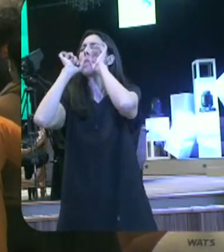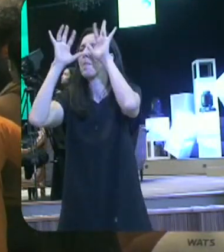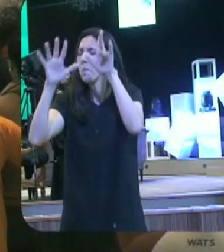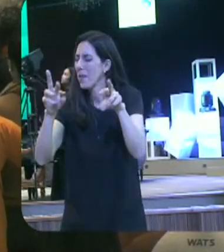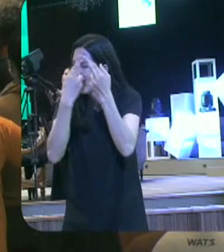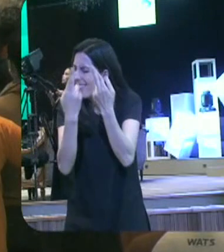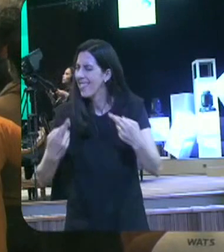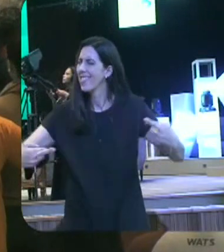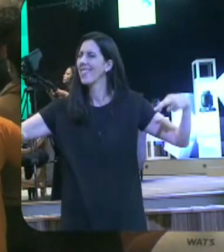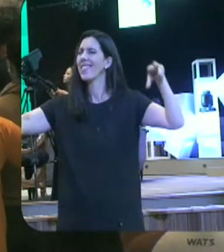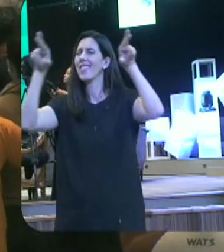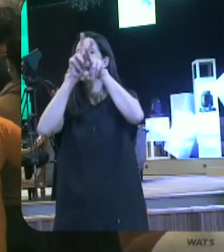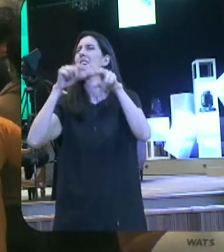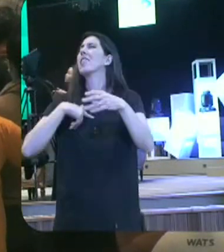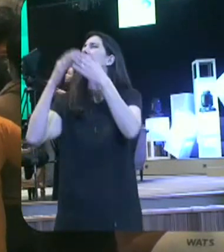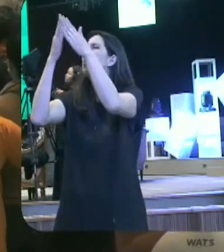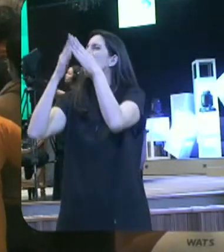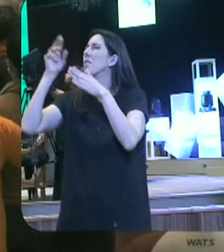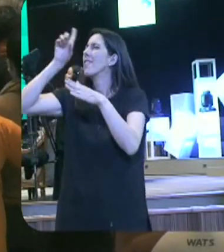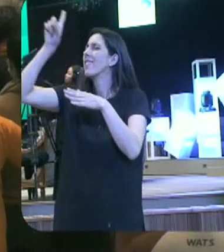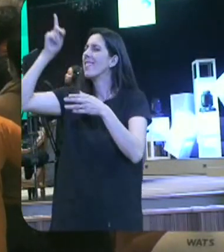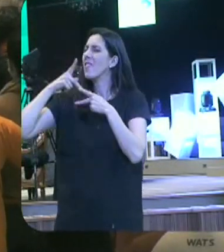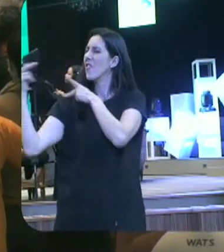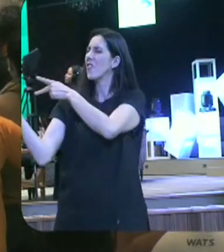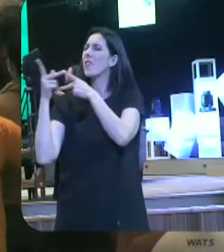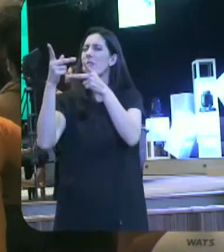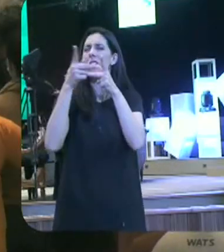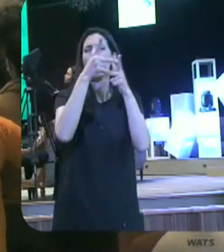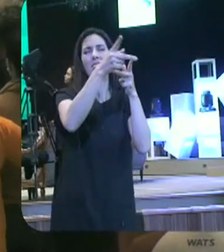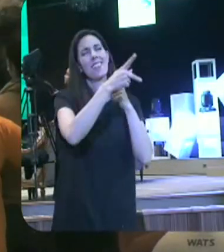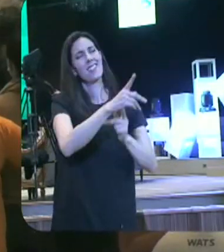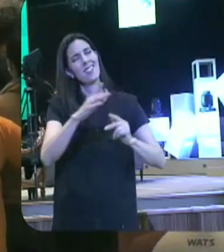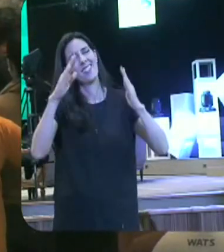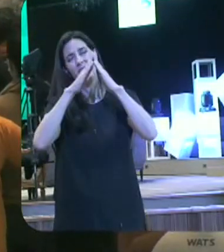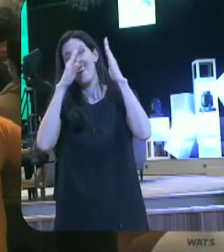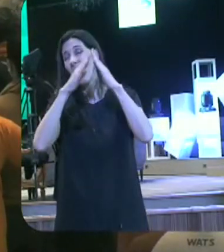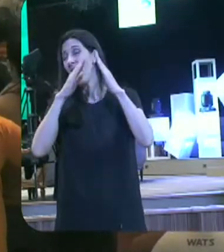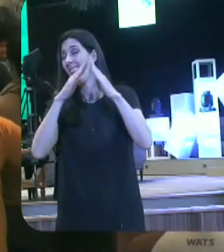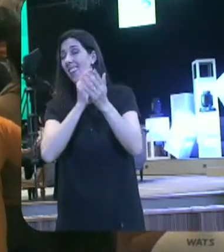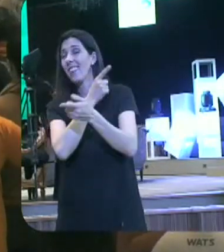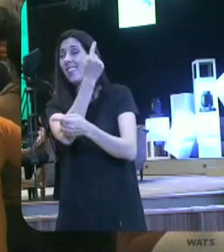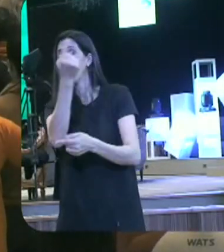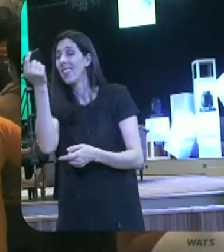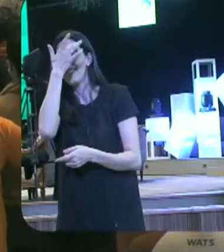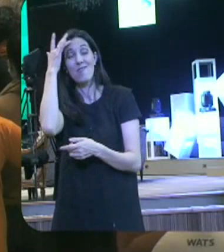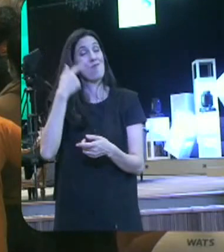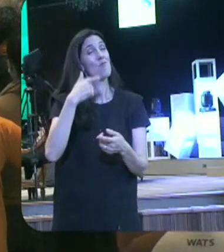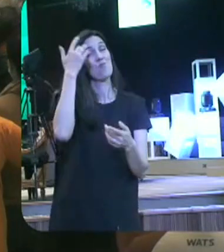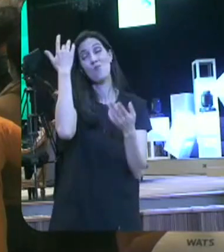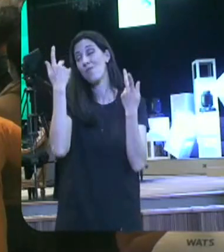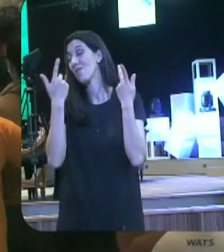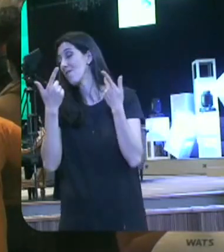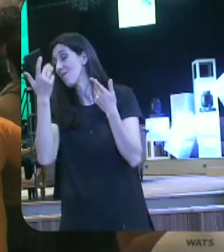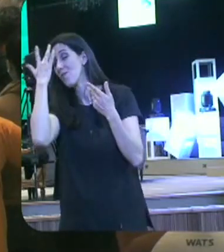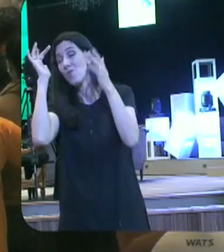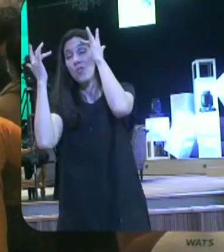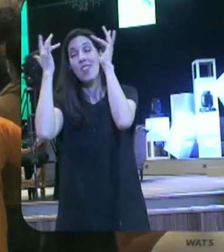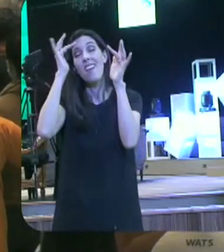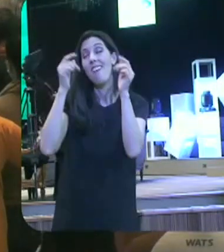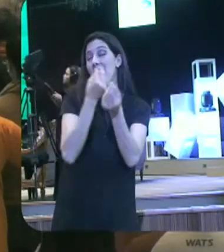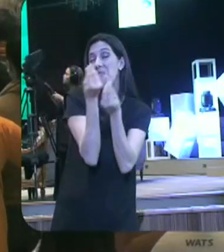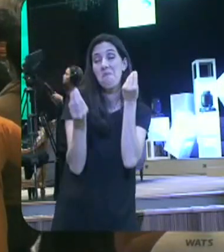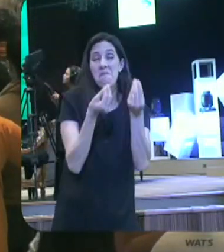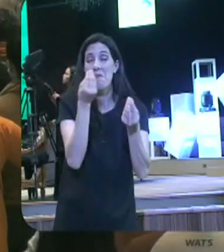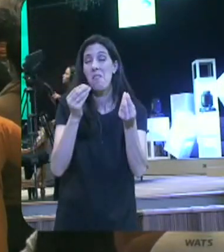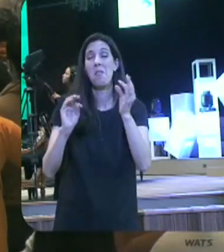bênção. Eu quero te pedir, visita essas casas, Senhor. Eu não sei o que acontece lá, mas visita em nome